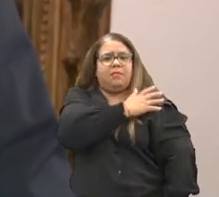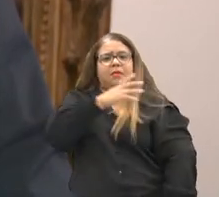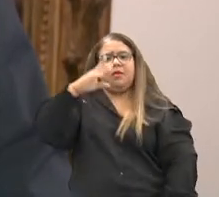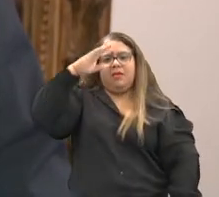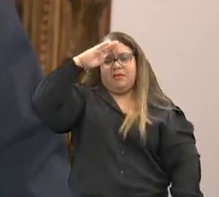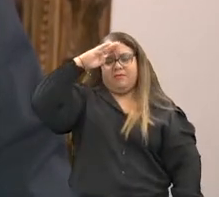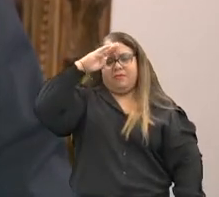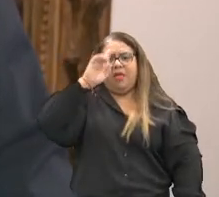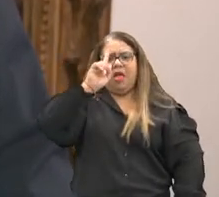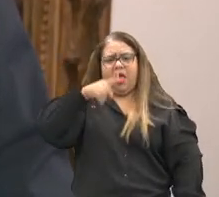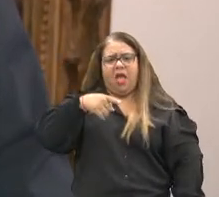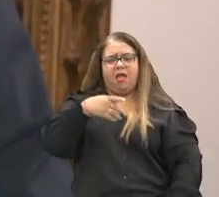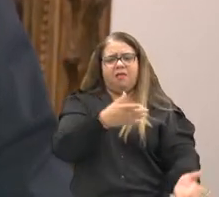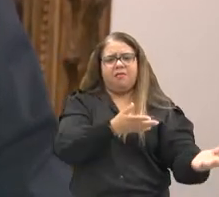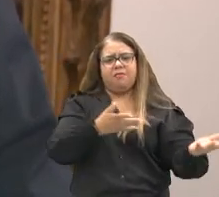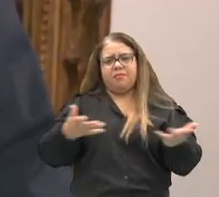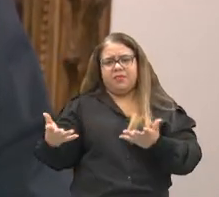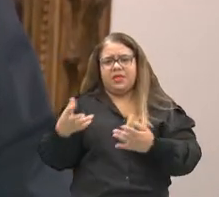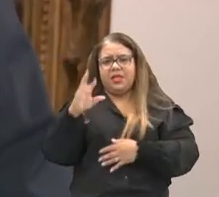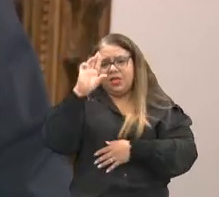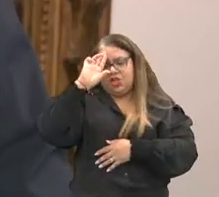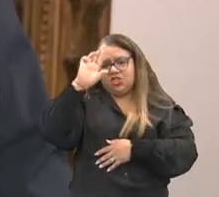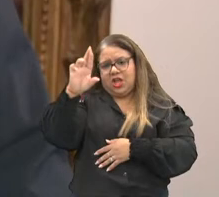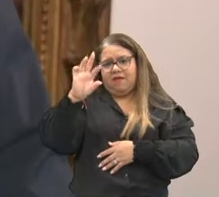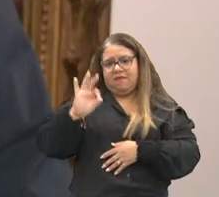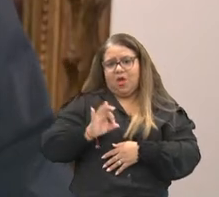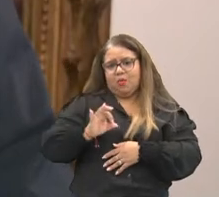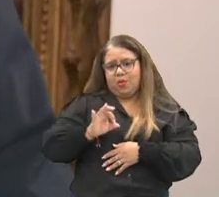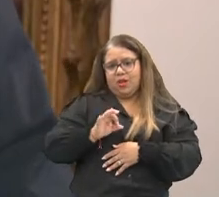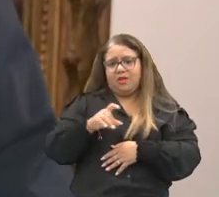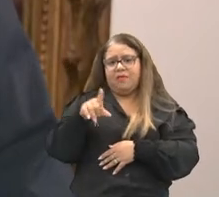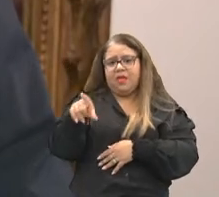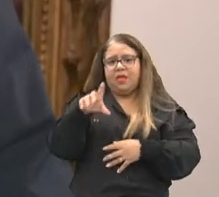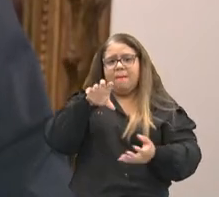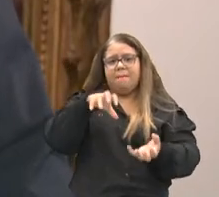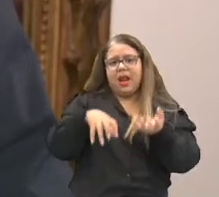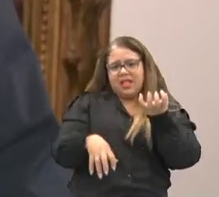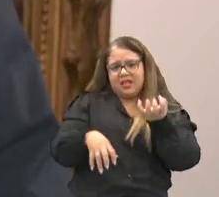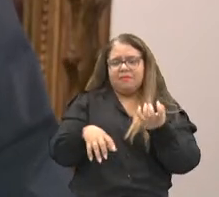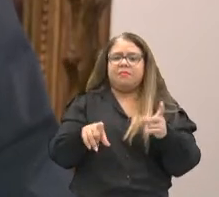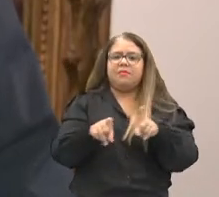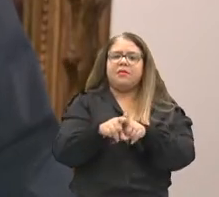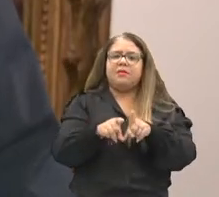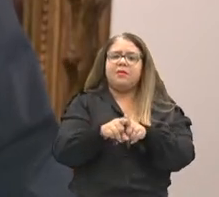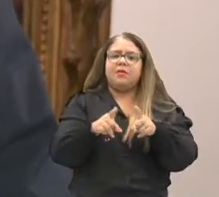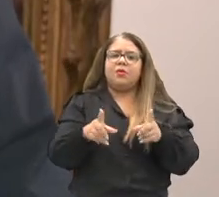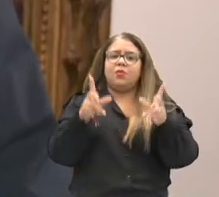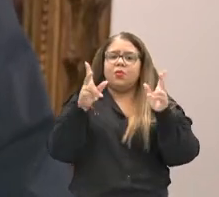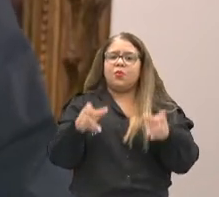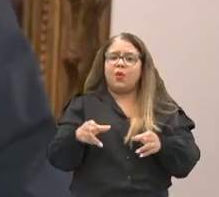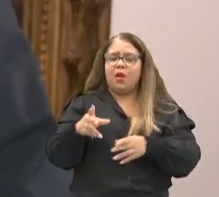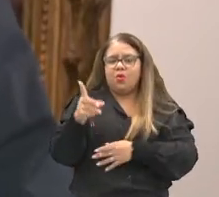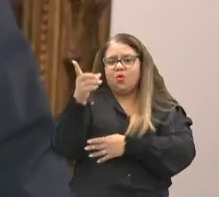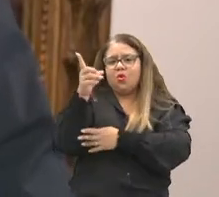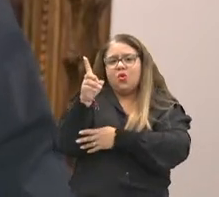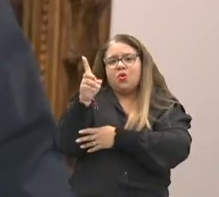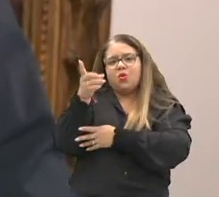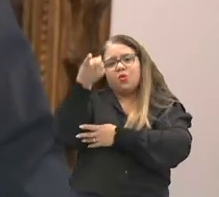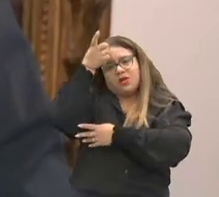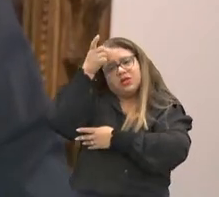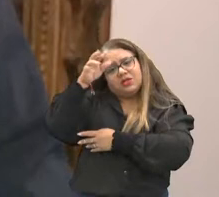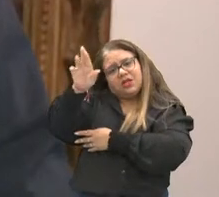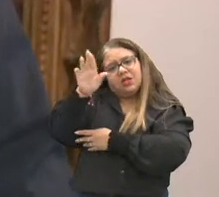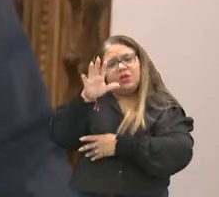resolveu convidá-lo para ser o chefe de polícia do Distrito Federal, que é equivalente hoje ao diretor-geral da Polícia